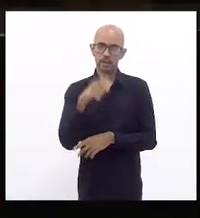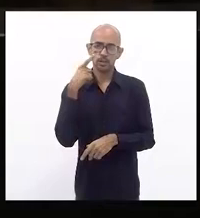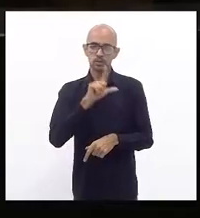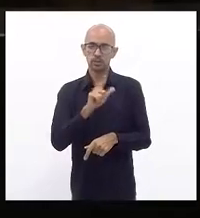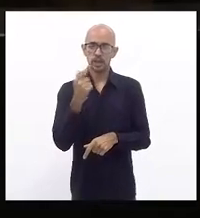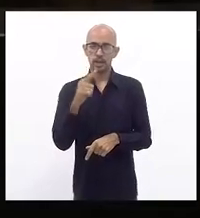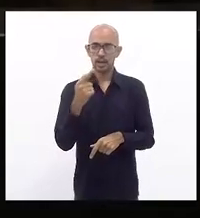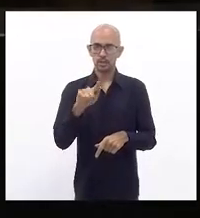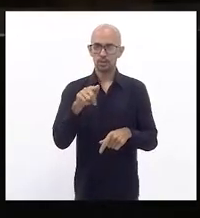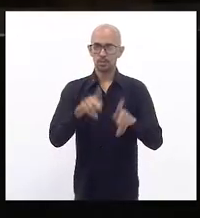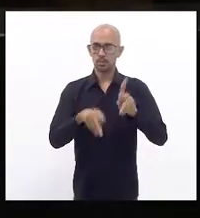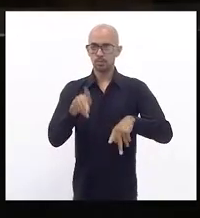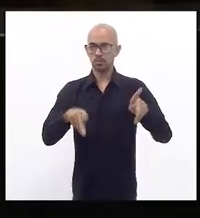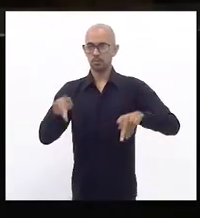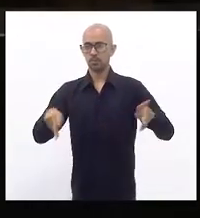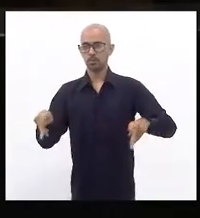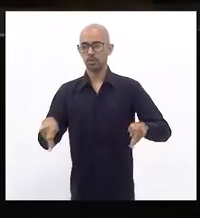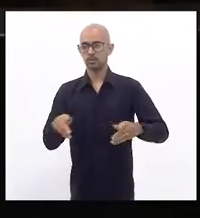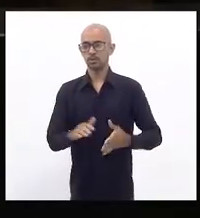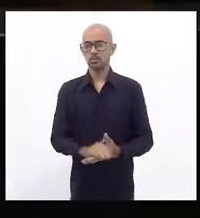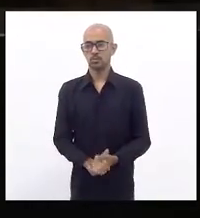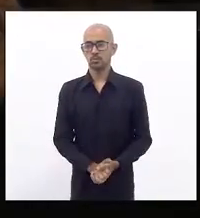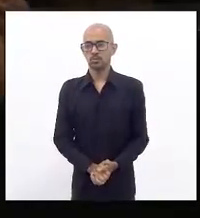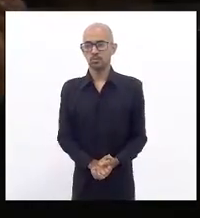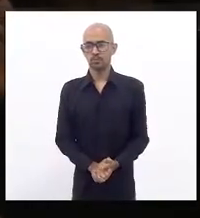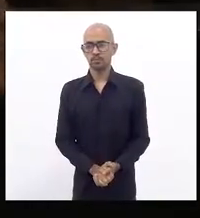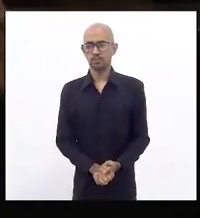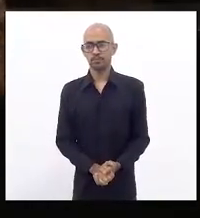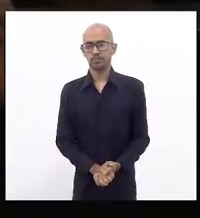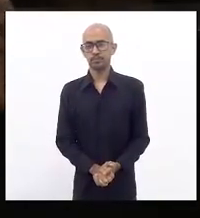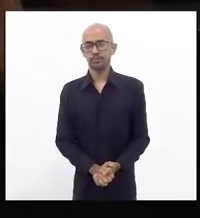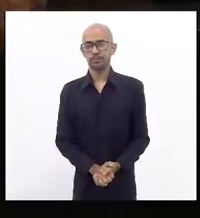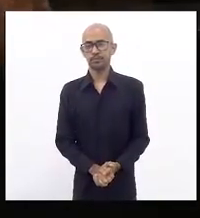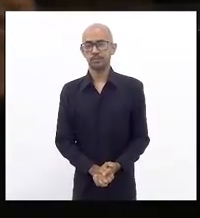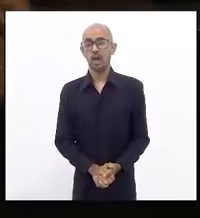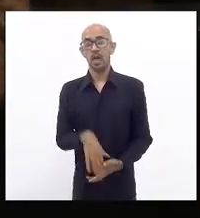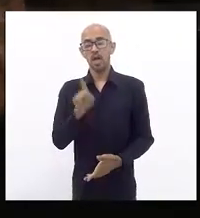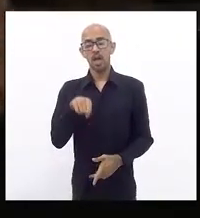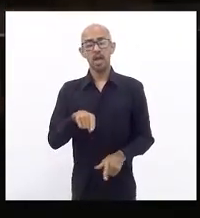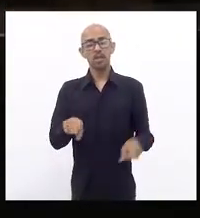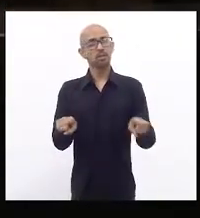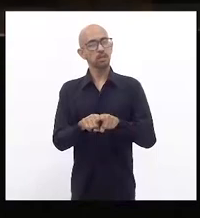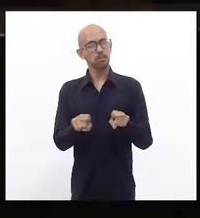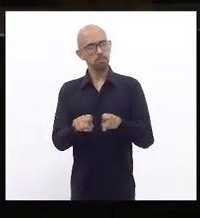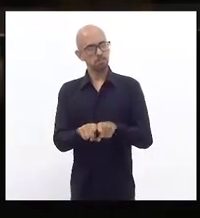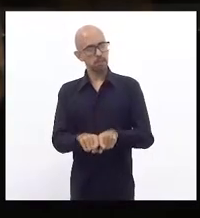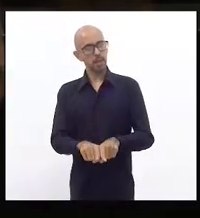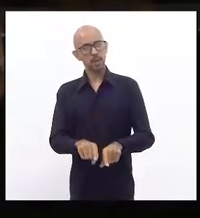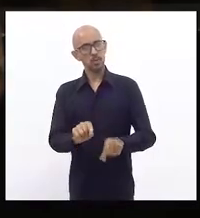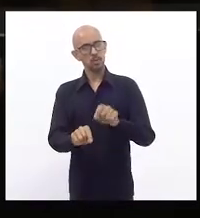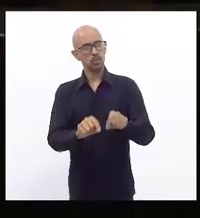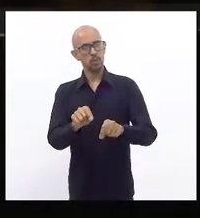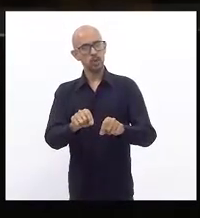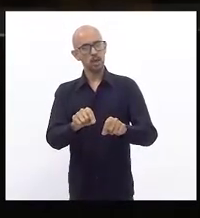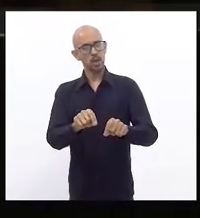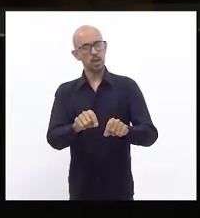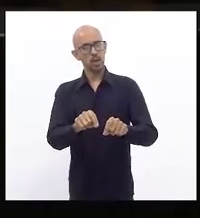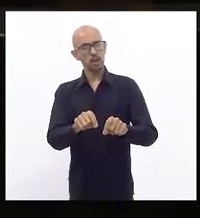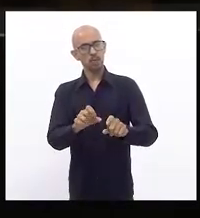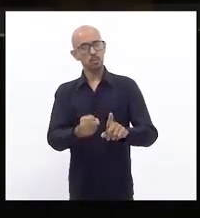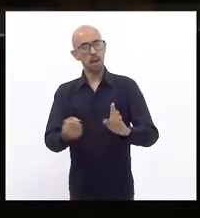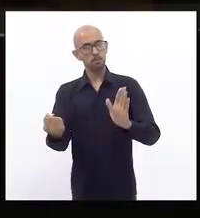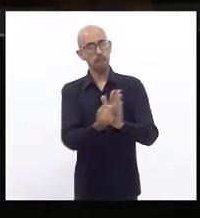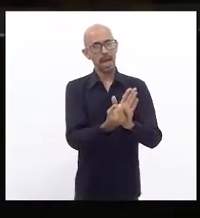povo, sob os auspícios do povo, é um dos nossos maiores patrimônios do estado do Rio de Janeiro,